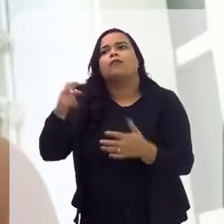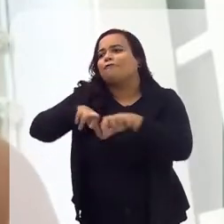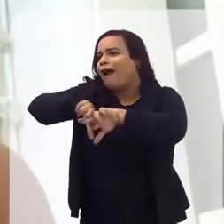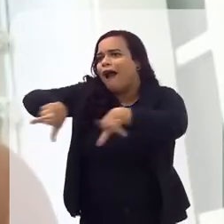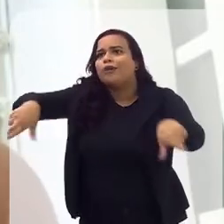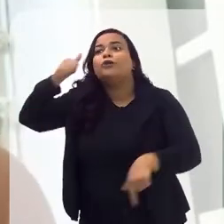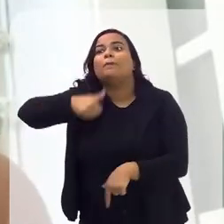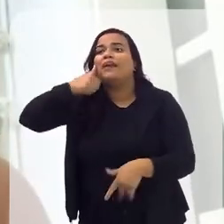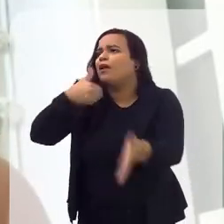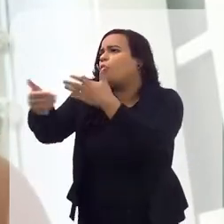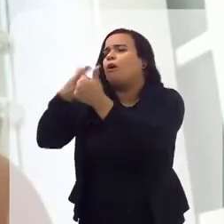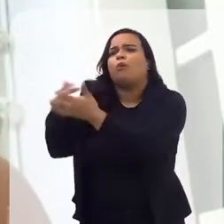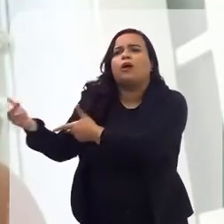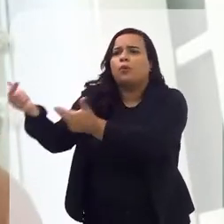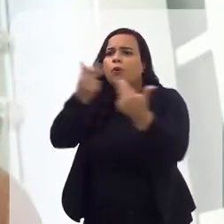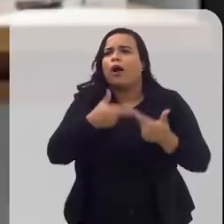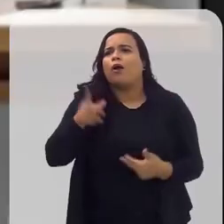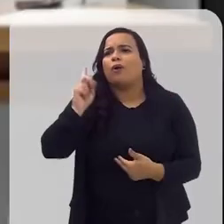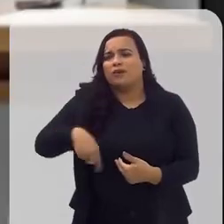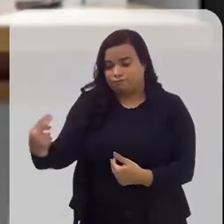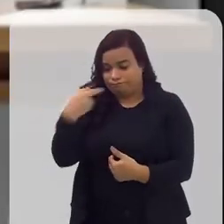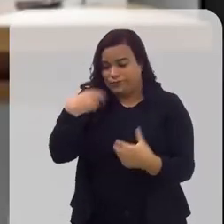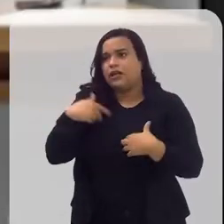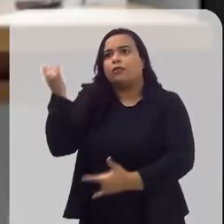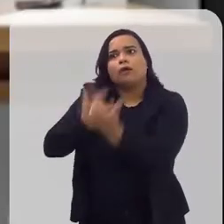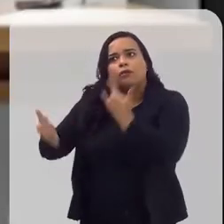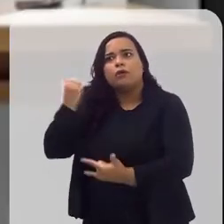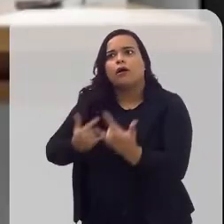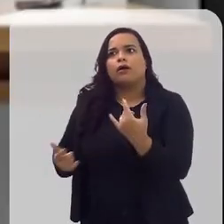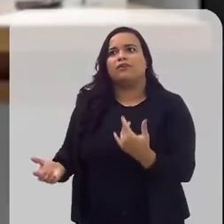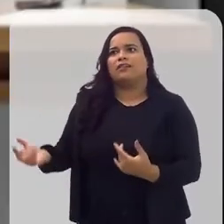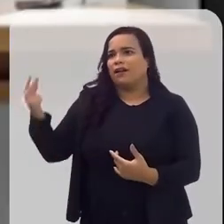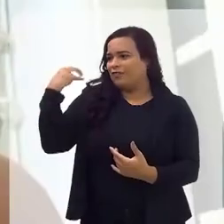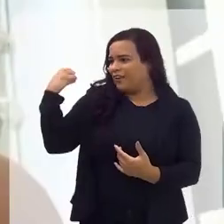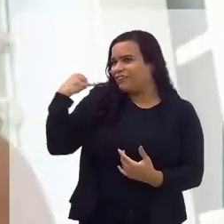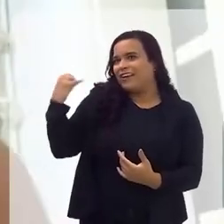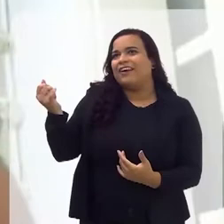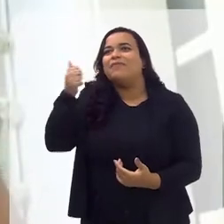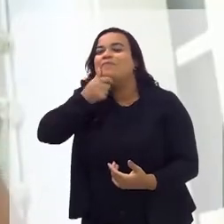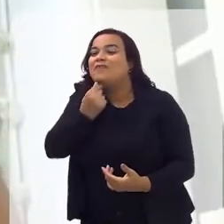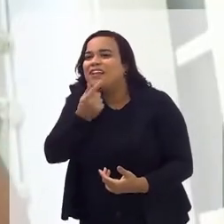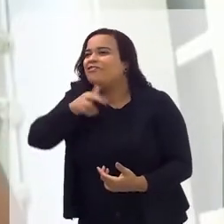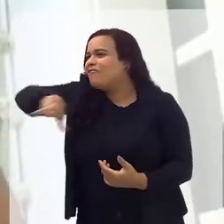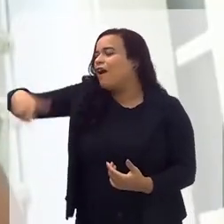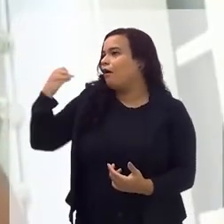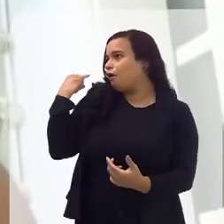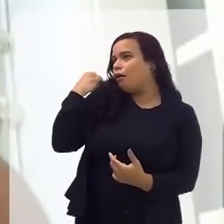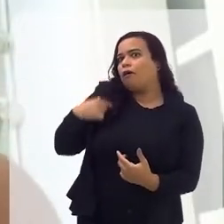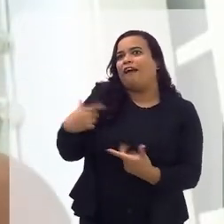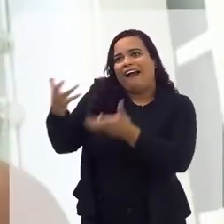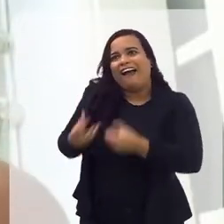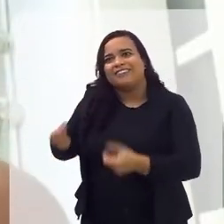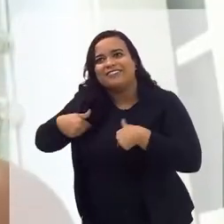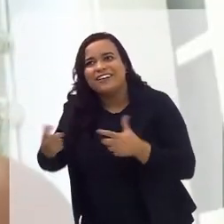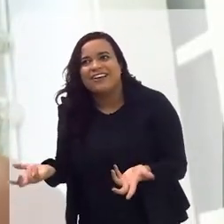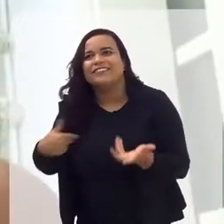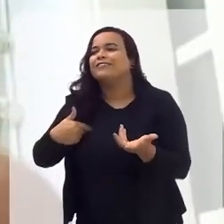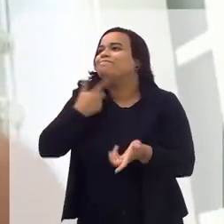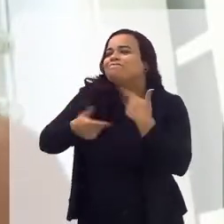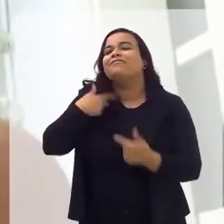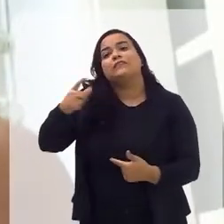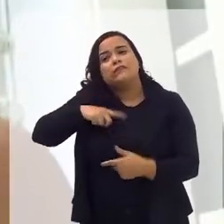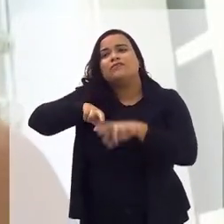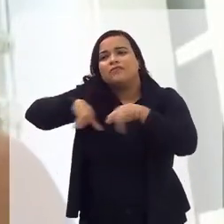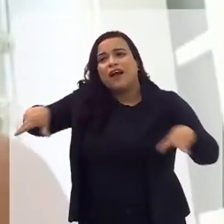questões que qualquer menina passa, né? Essa coisa de ser validada, de ser desejada, de ser vista pelos outros meninos, de ser aceita. Então,